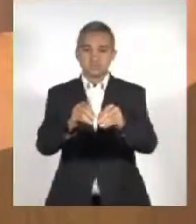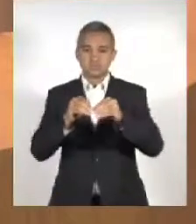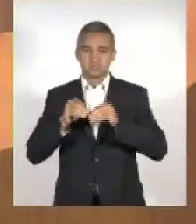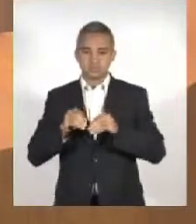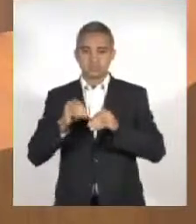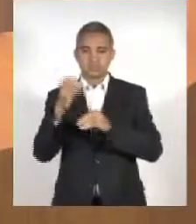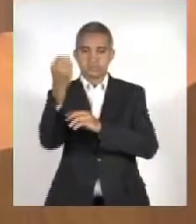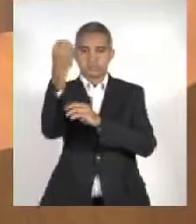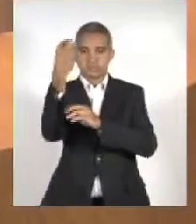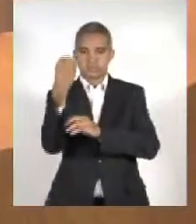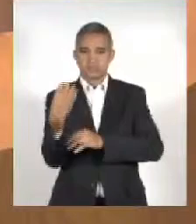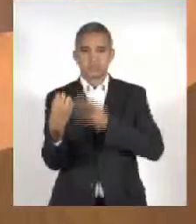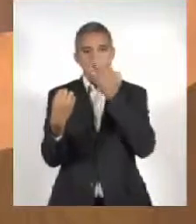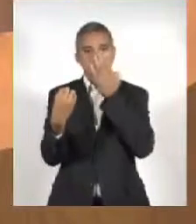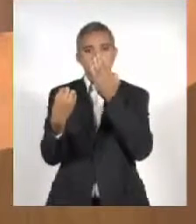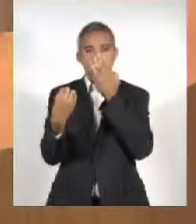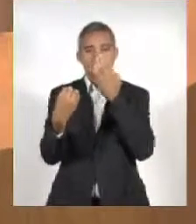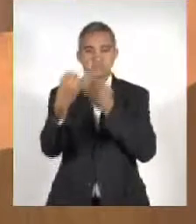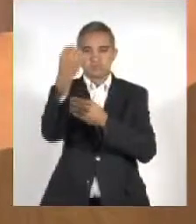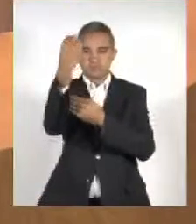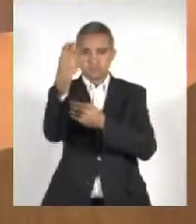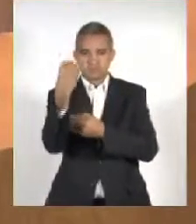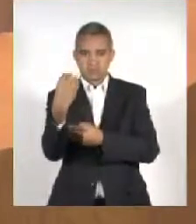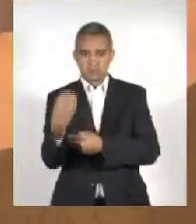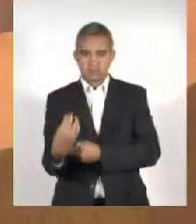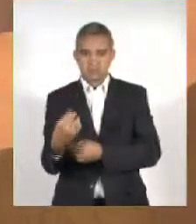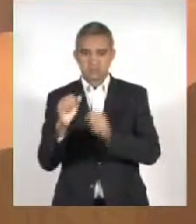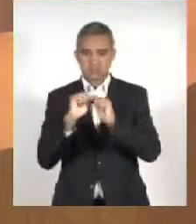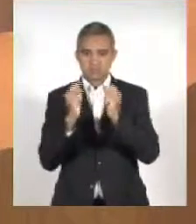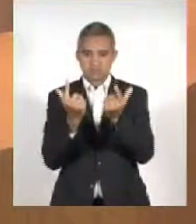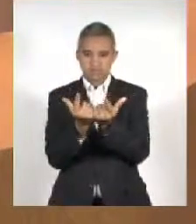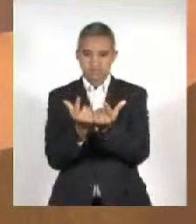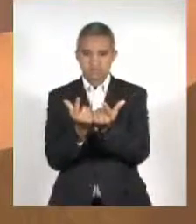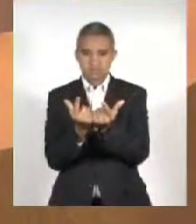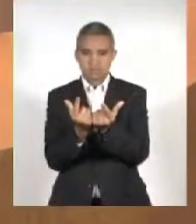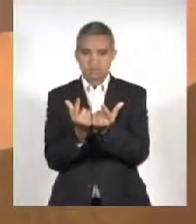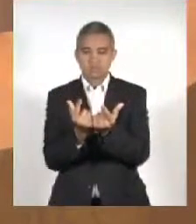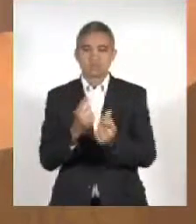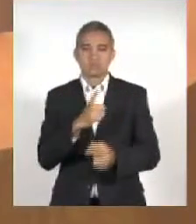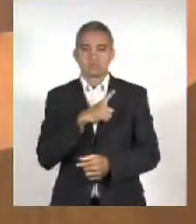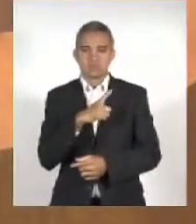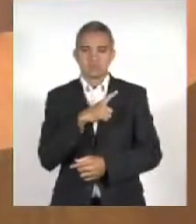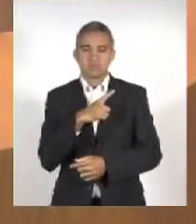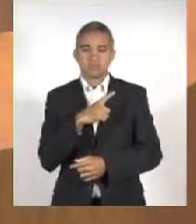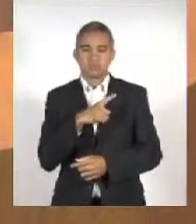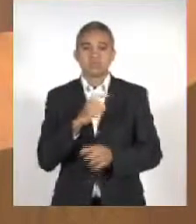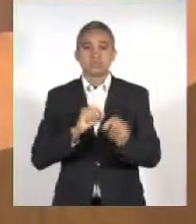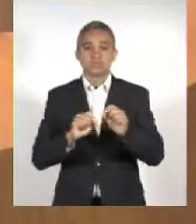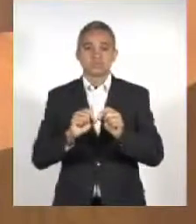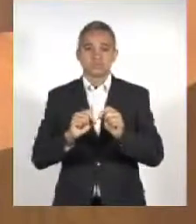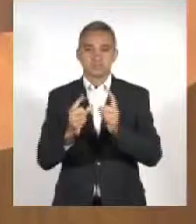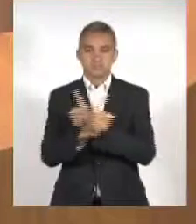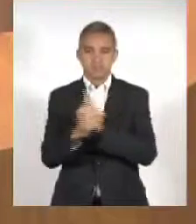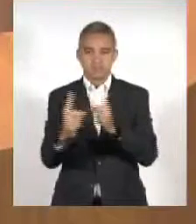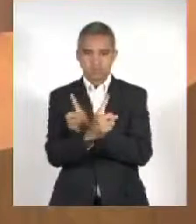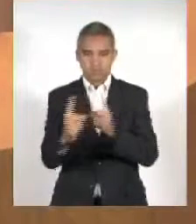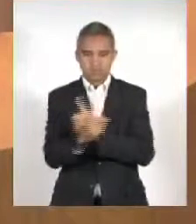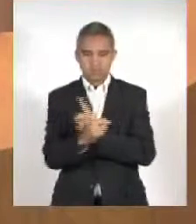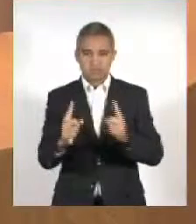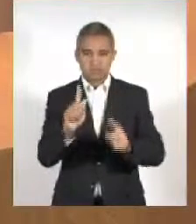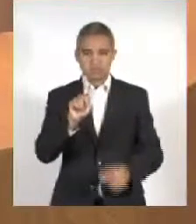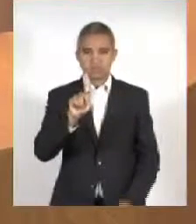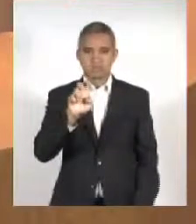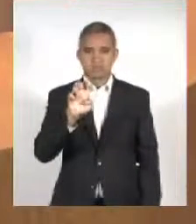exatamente em frente à Assembleia Legislativa. Embora nós tenhamos uma saída, uma alça que dá acesso à avenida principal, Avenida Gerônimo de